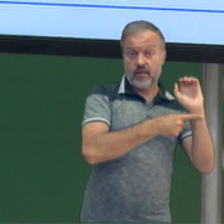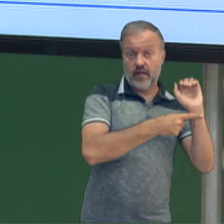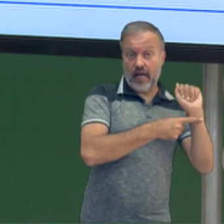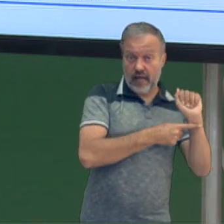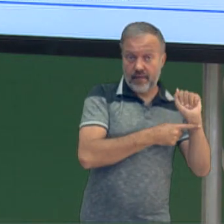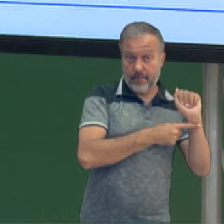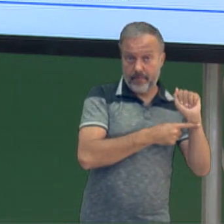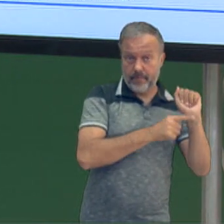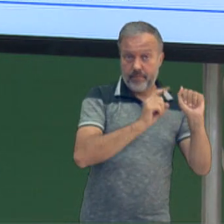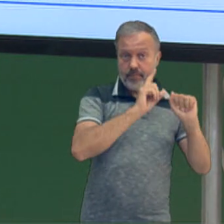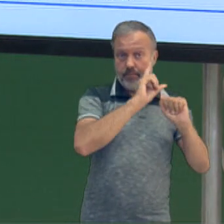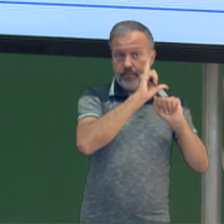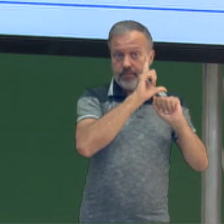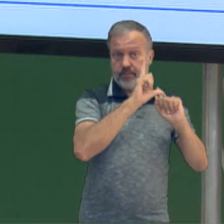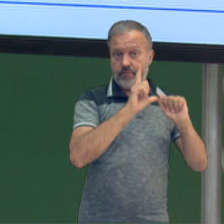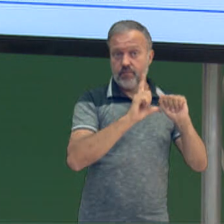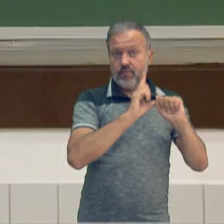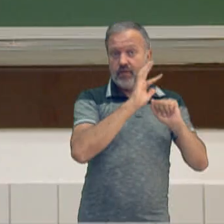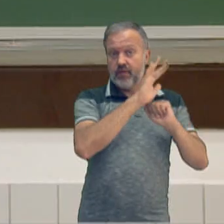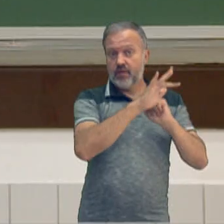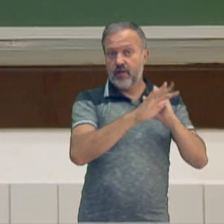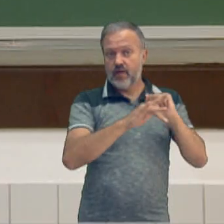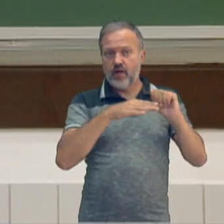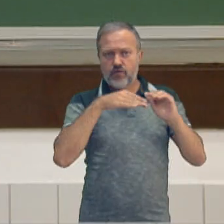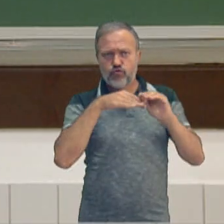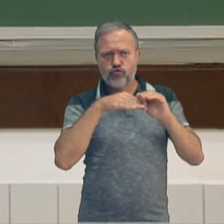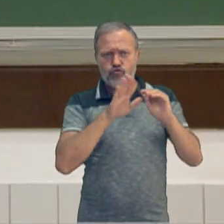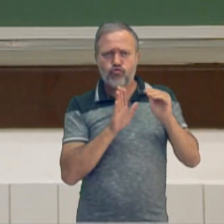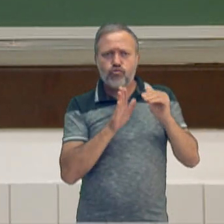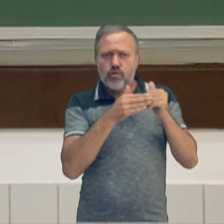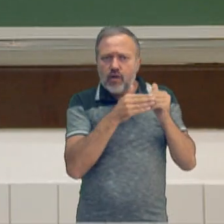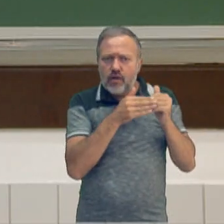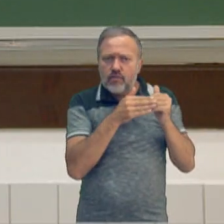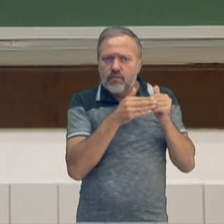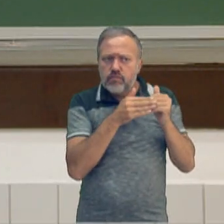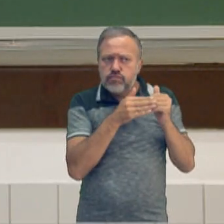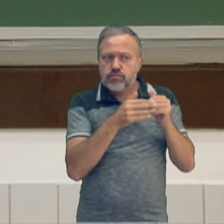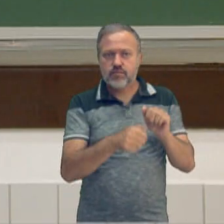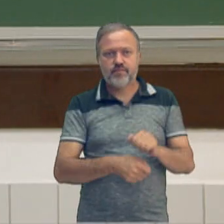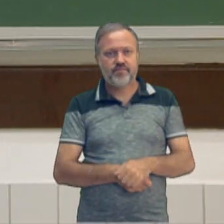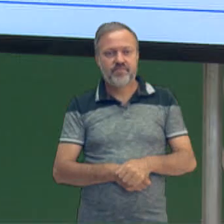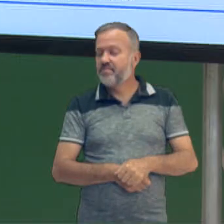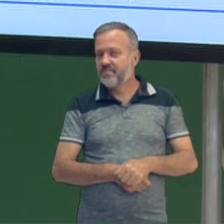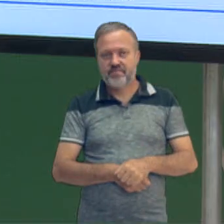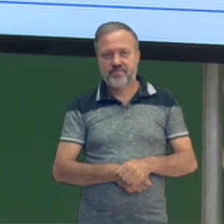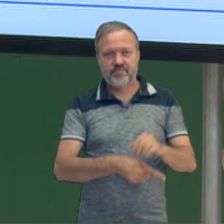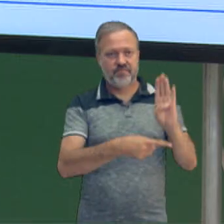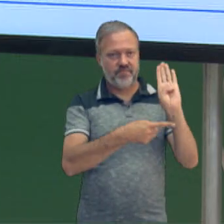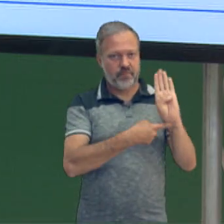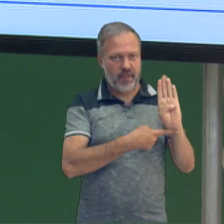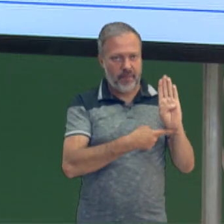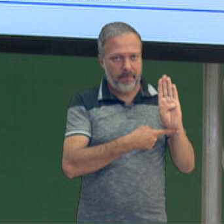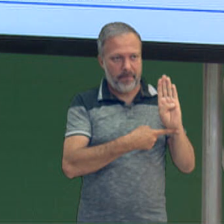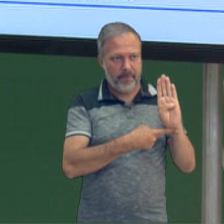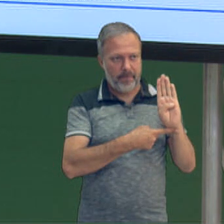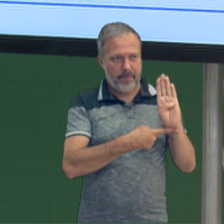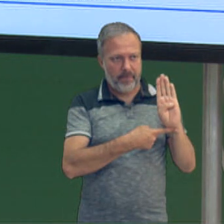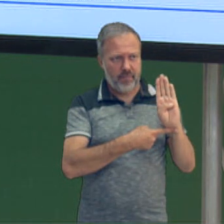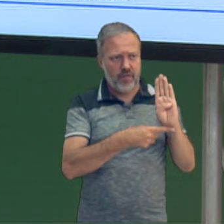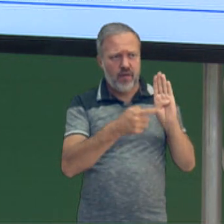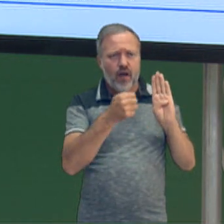elétricos? O que isso tem a ver com armazenar energia, gente? Nada. Então, vamos para a próxima. Pouco